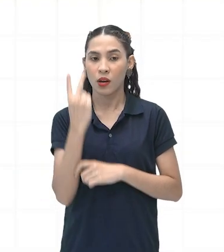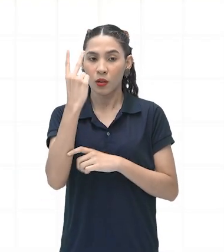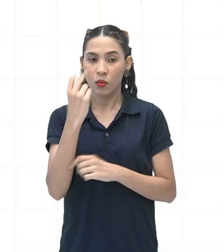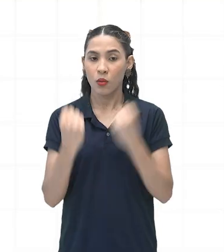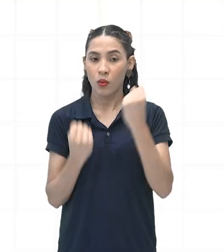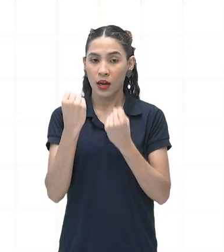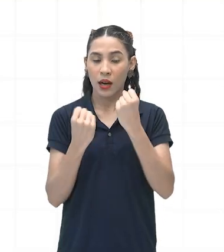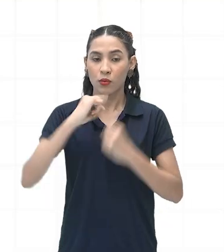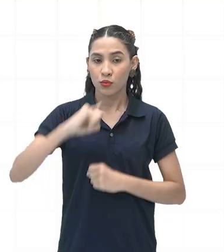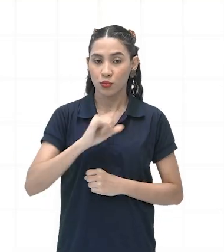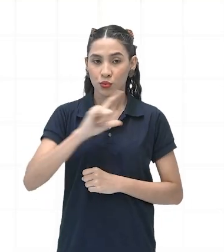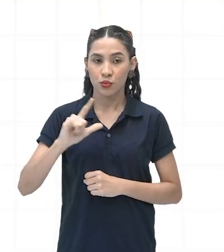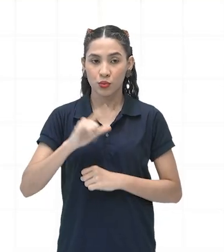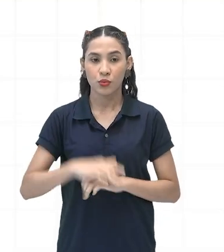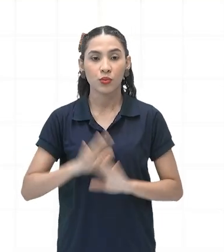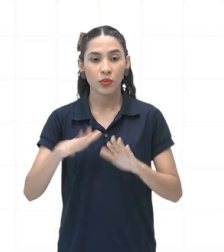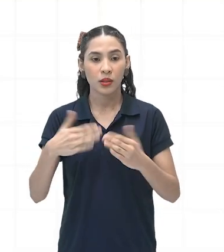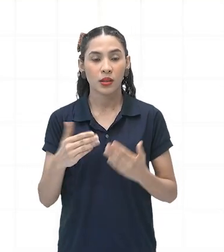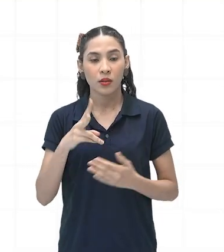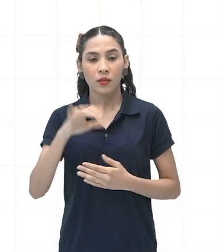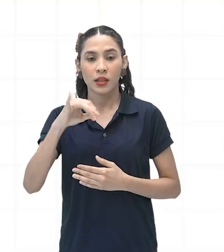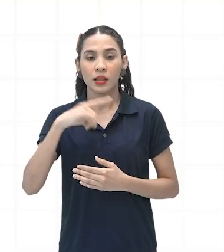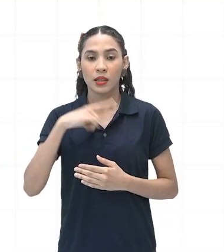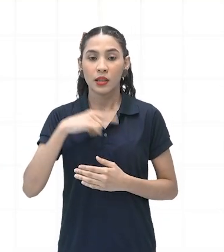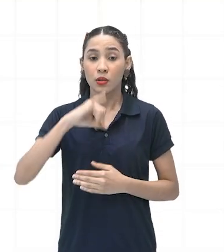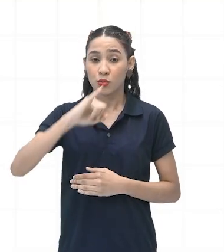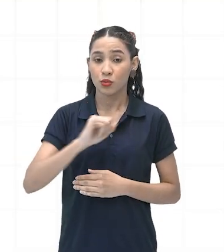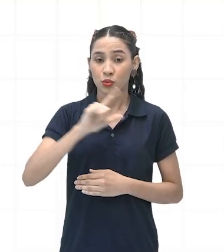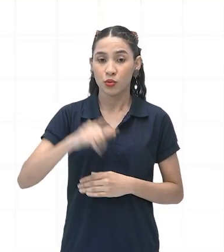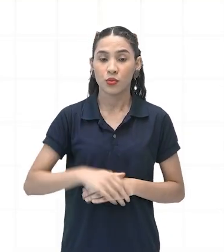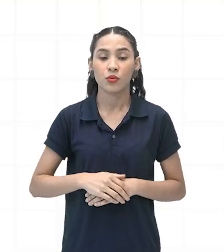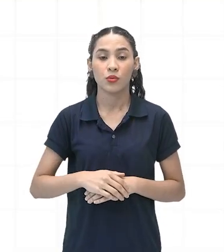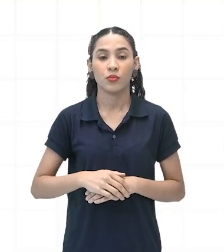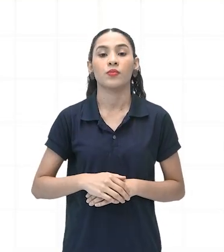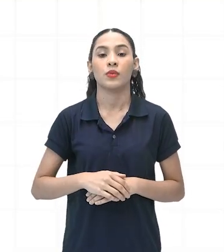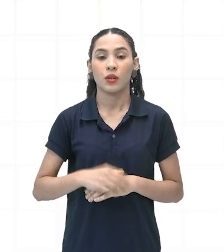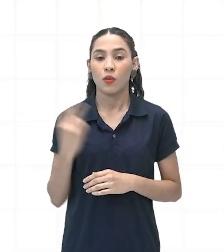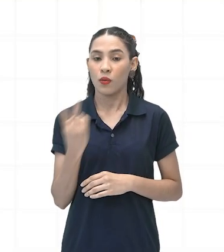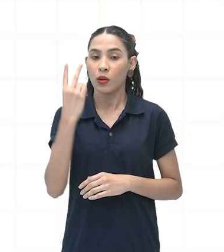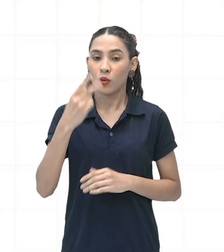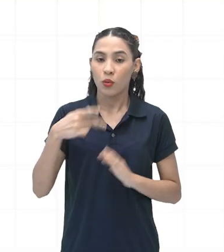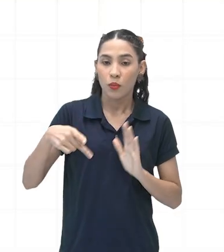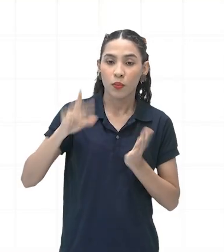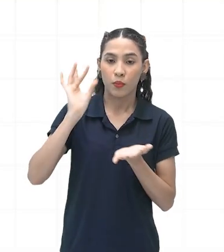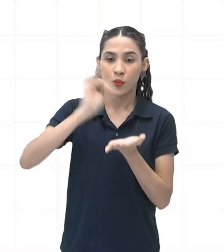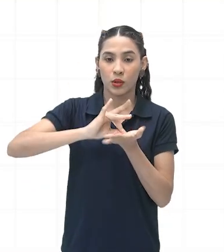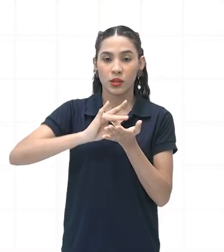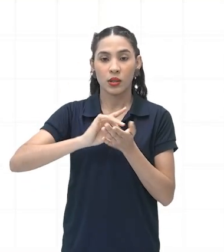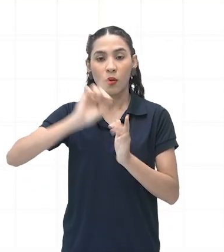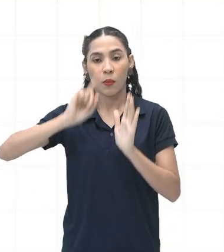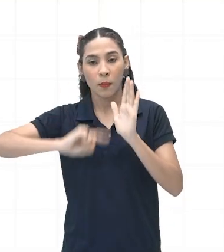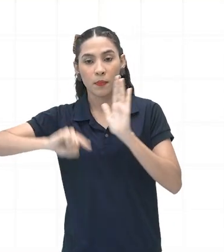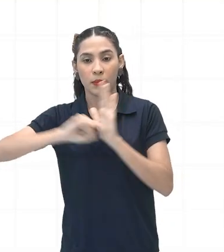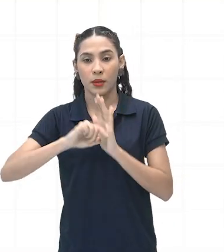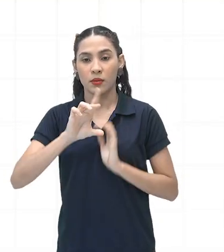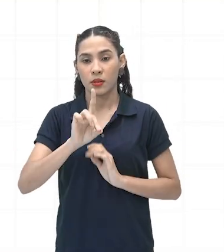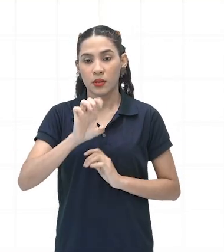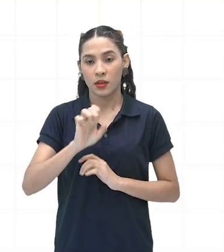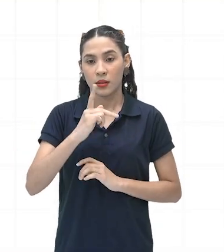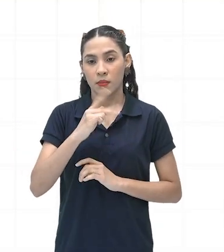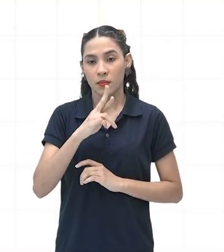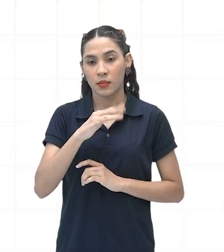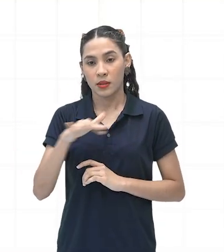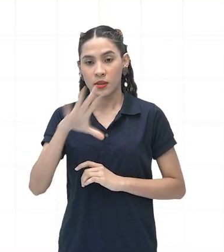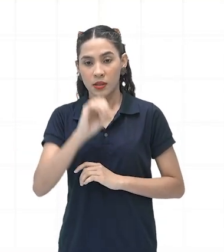o valor do carro em julho. Então, o valor do carro em julho vai ser o valor original, que em janeiro, menos a